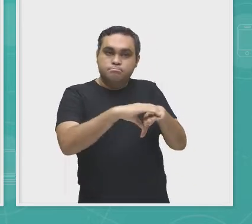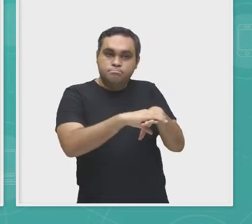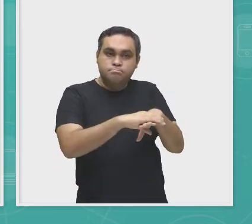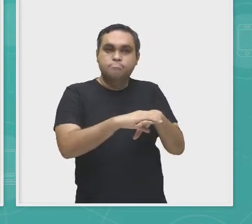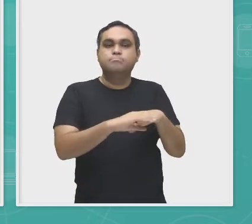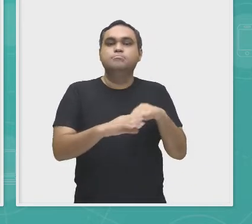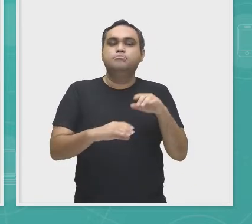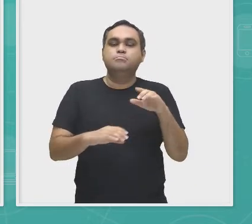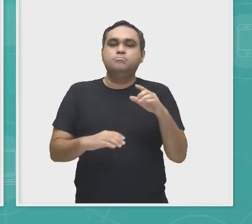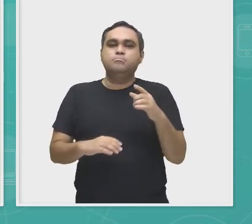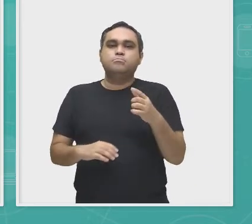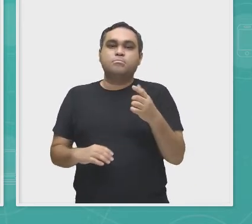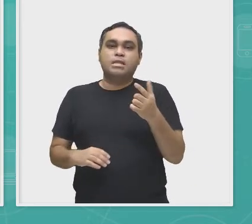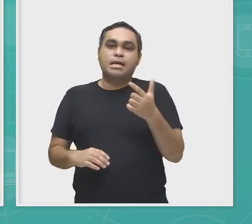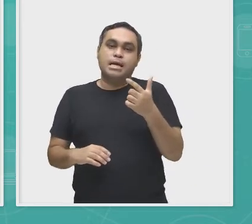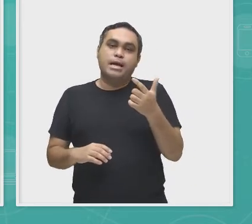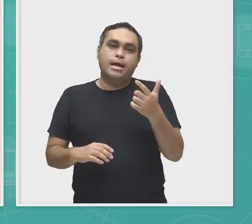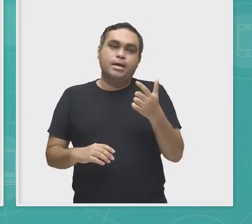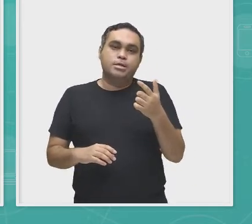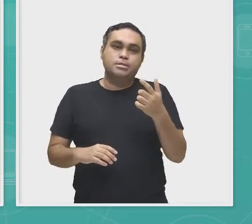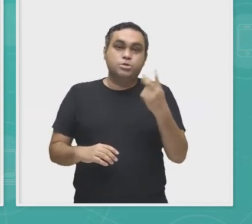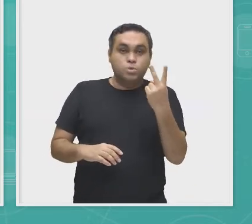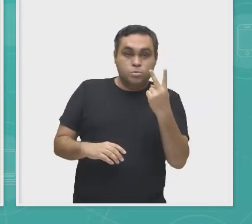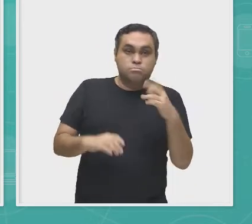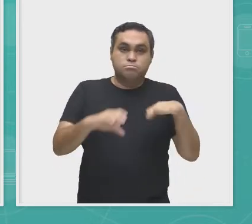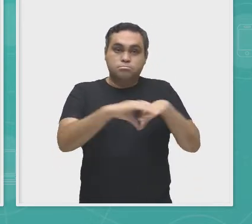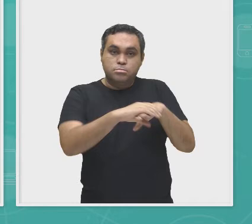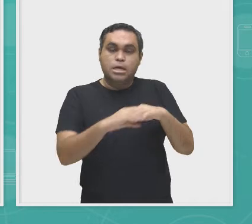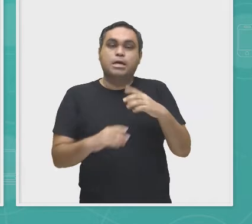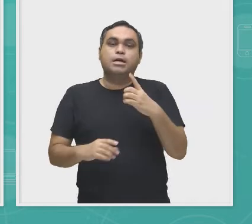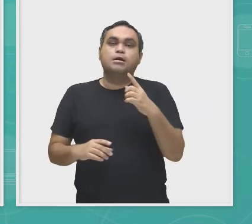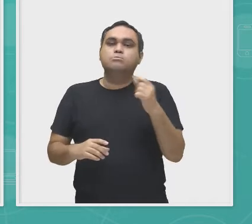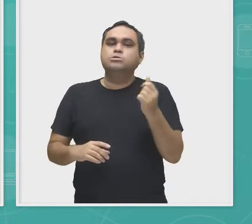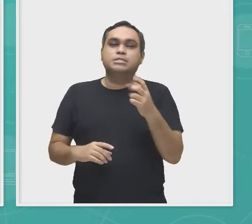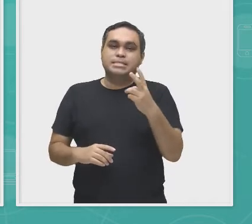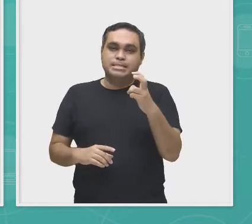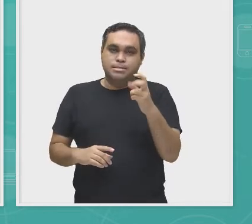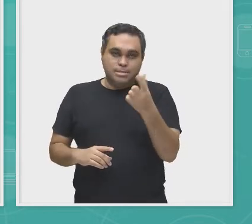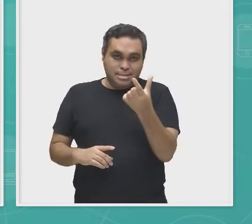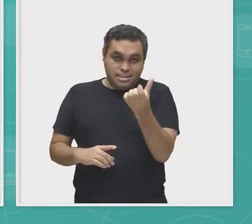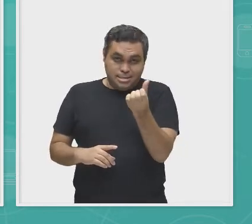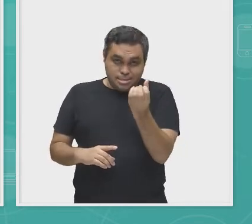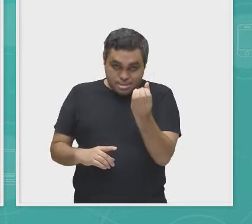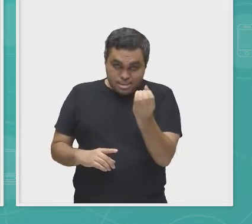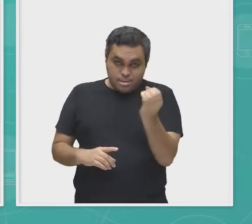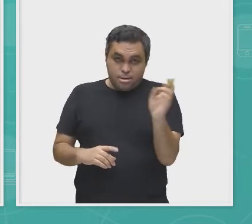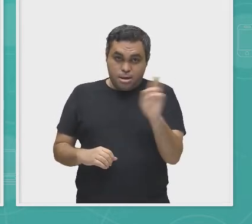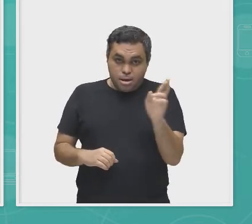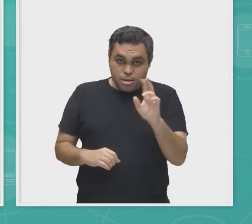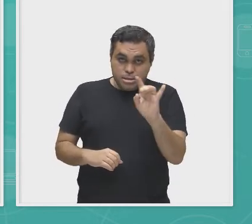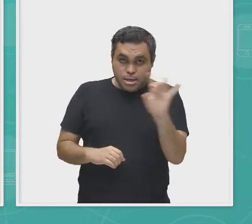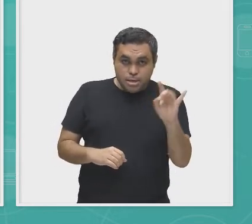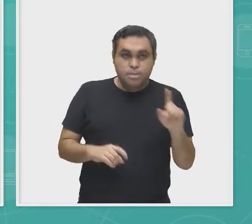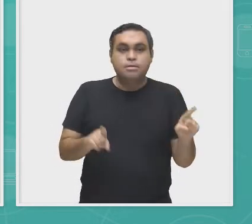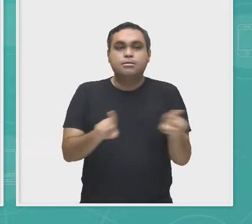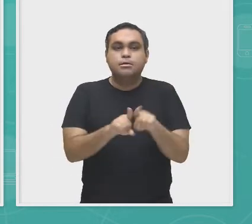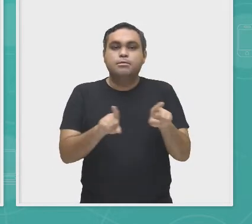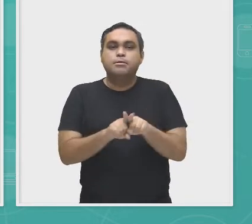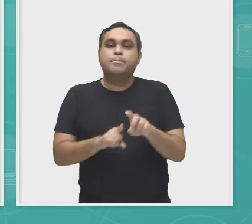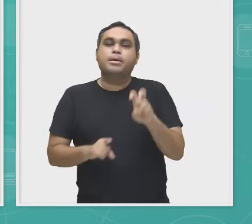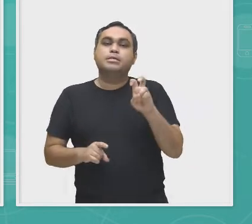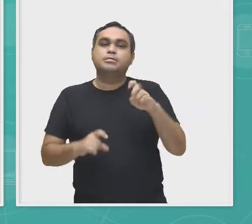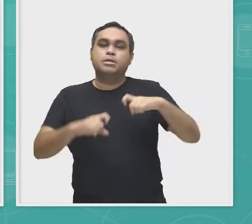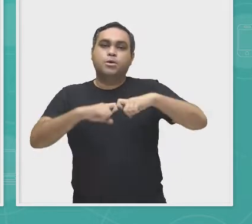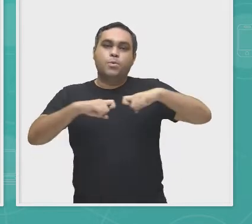R$5 cada. Sabendo que o limite do cartão de crédito de Janice é de R$200, em que situação se